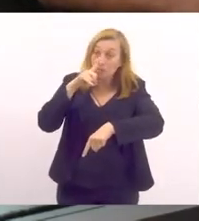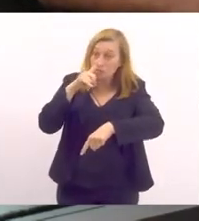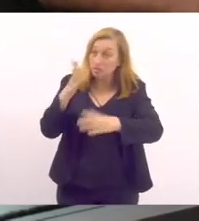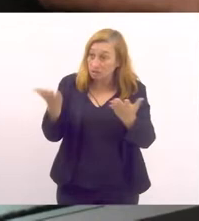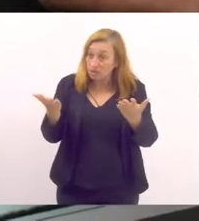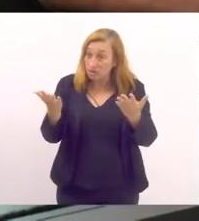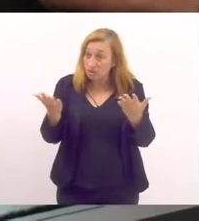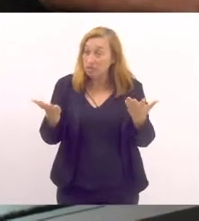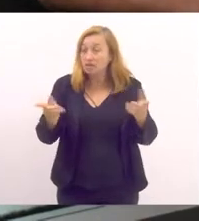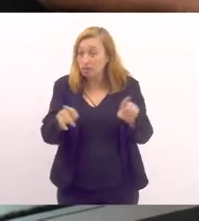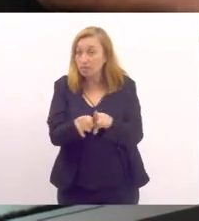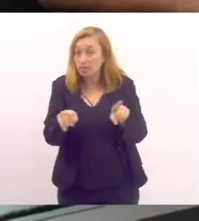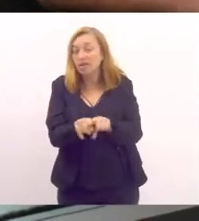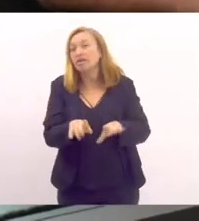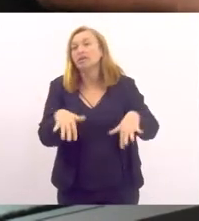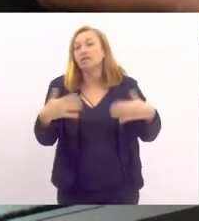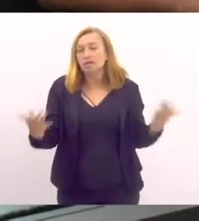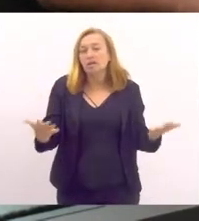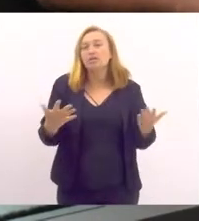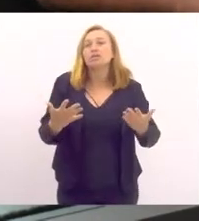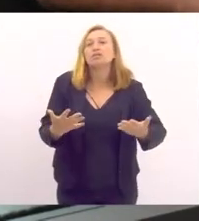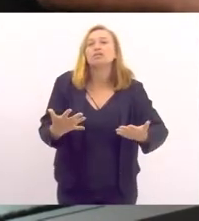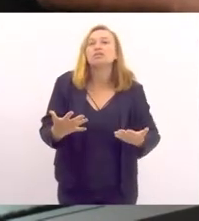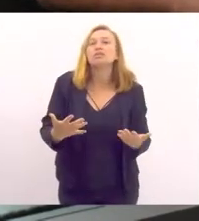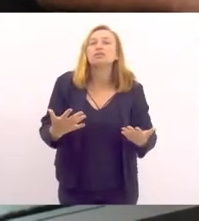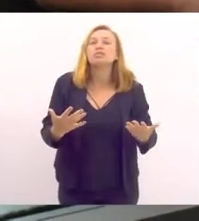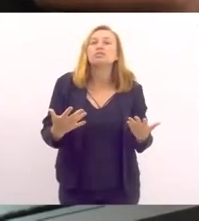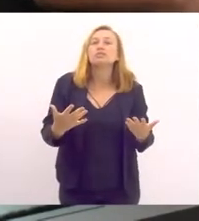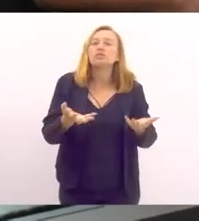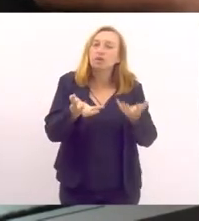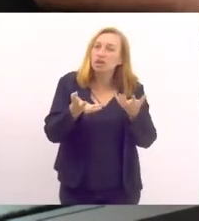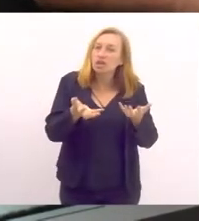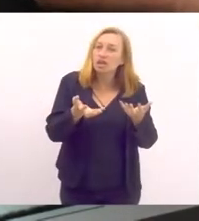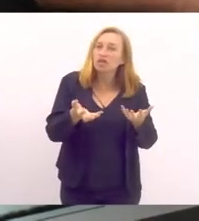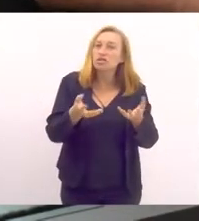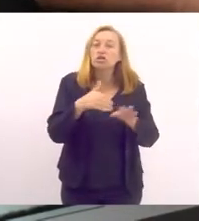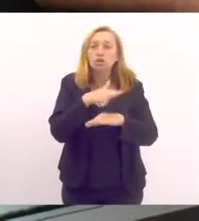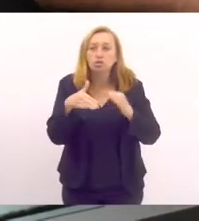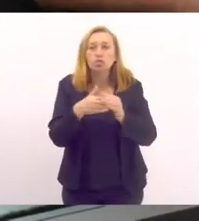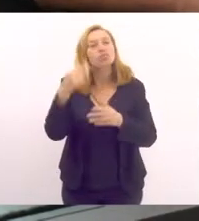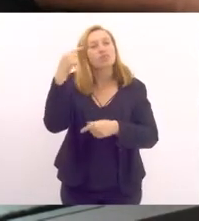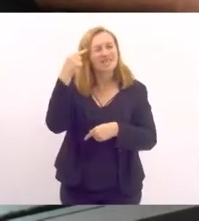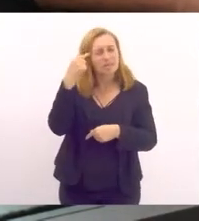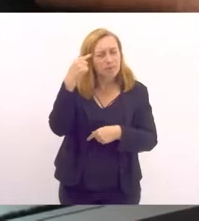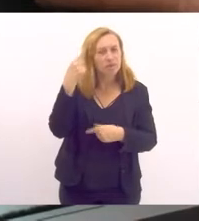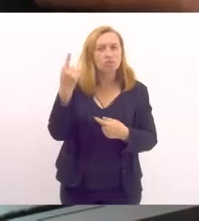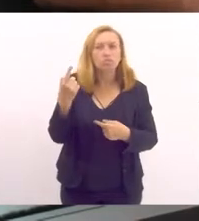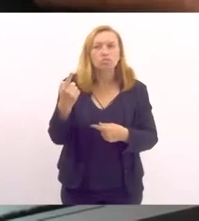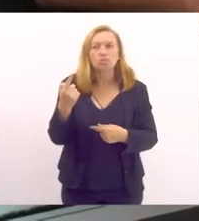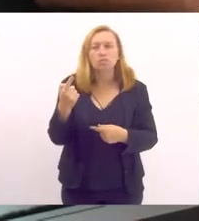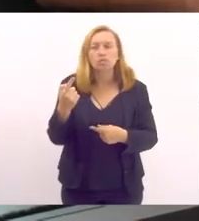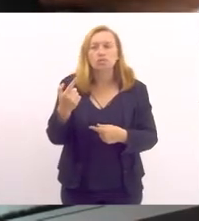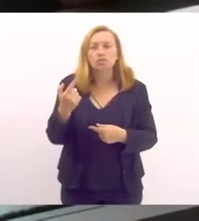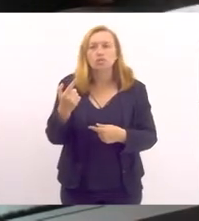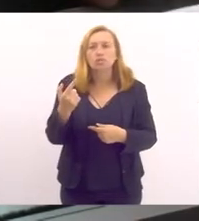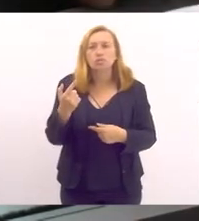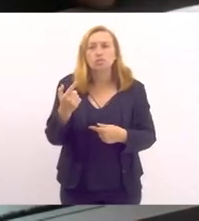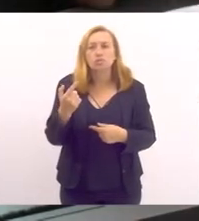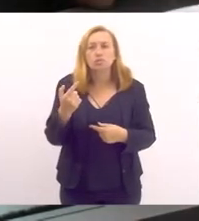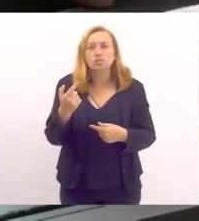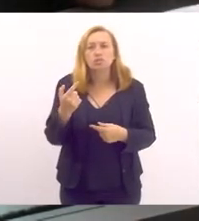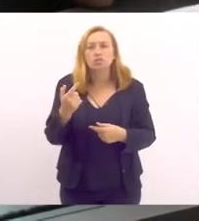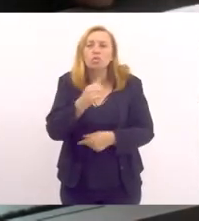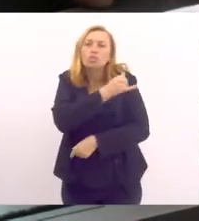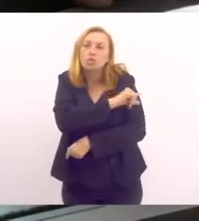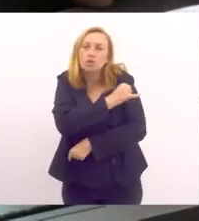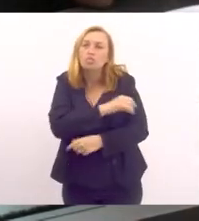né? Então, é dessa maneira que eu estou querendo que todos aqui tenham uma reflexão, bote no coração, fazer o Rio